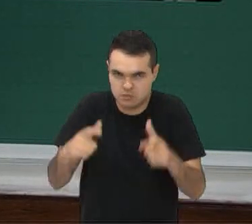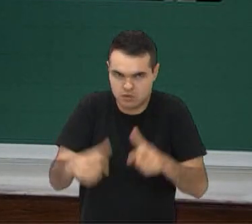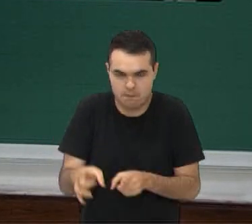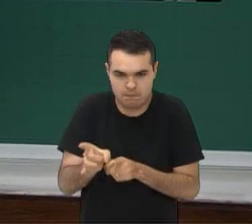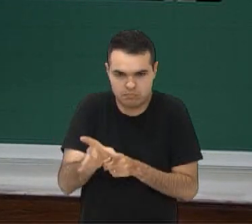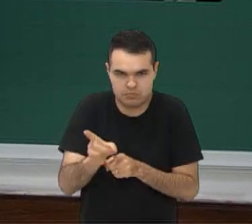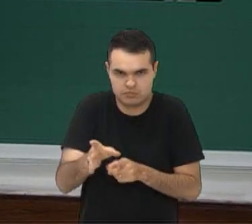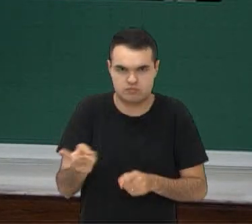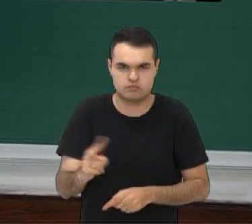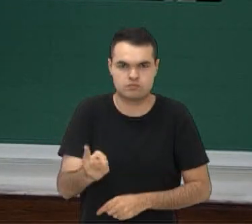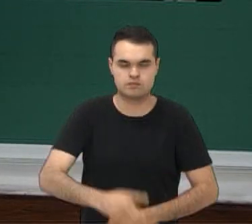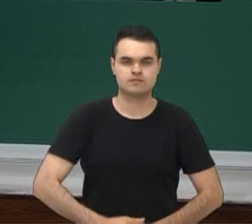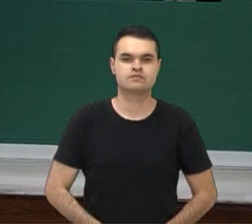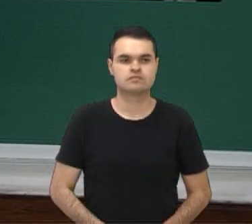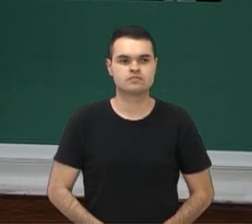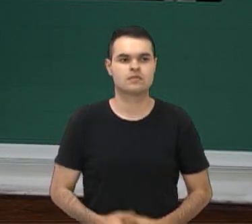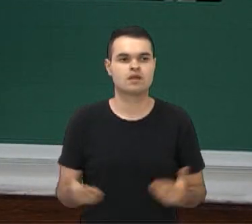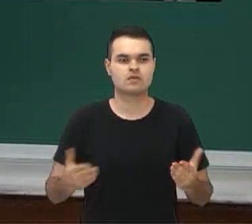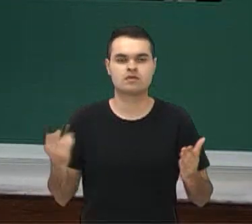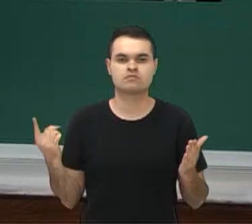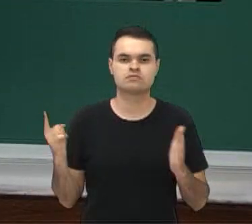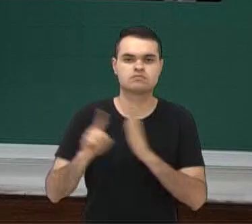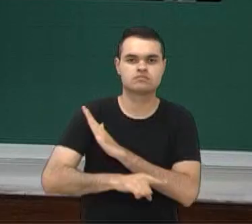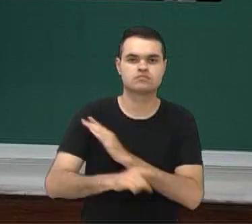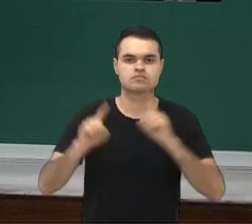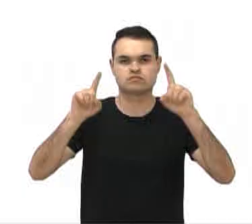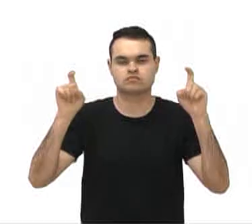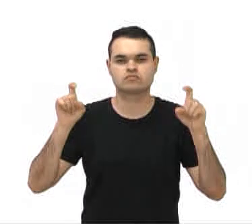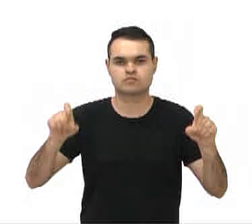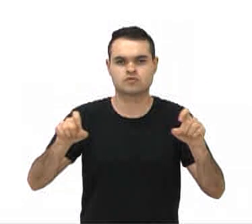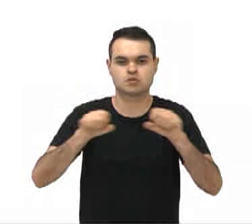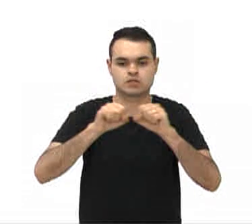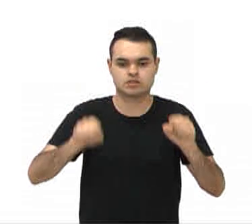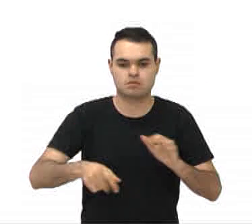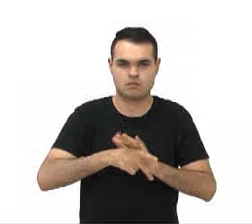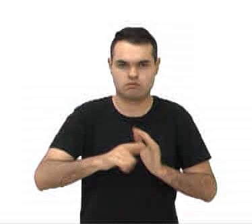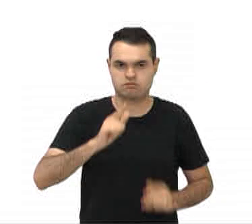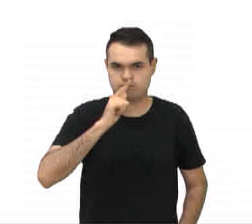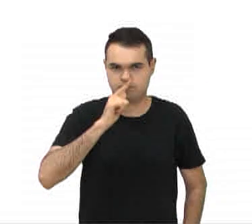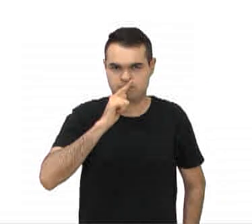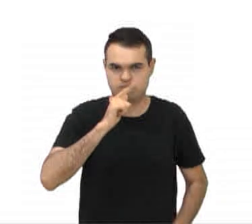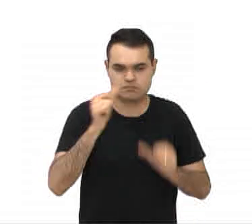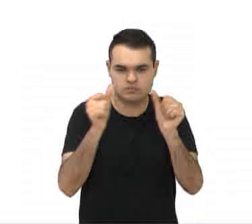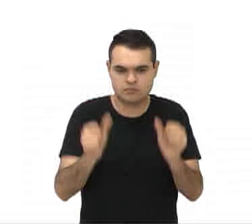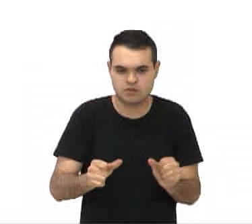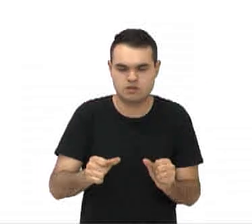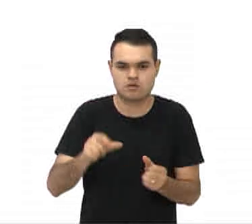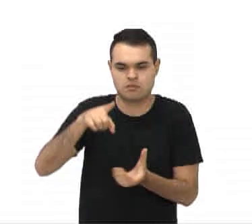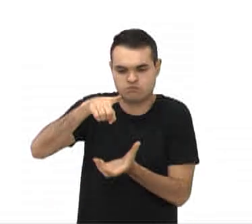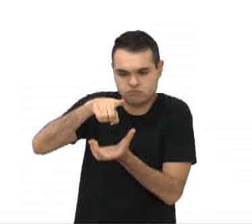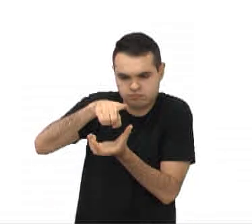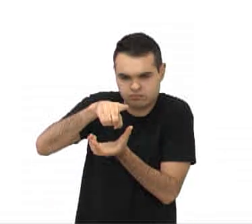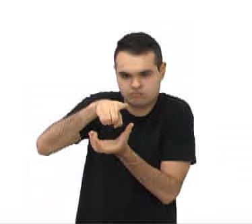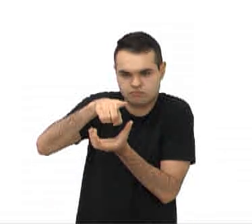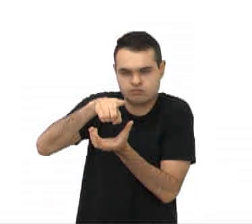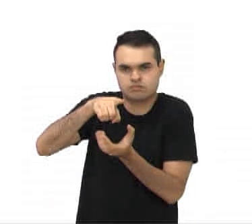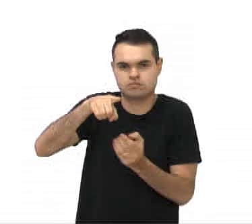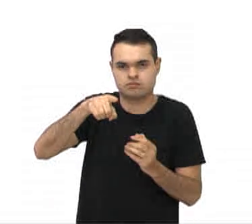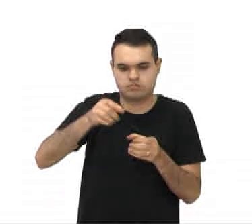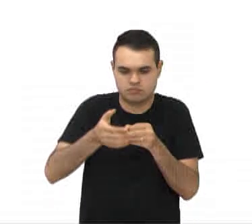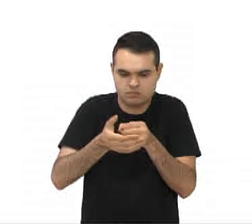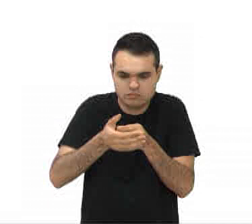vamos prosseguindo aqui com o nosso segundo quiz. O sistema reprodutor masculino é formado por testículos, epidídimo, canal